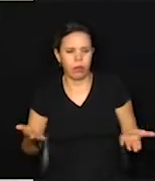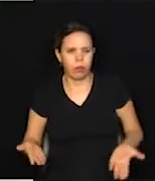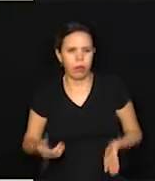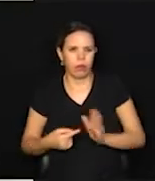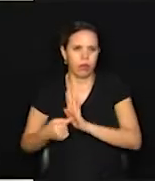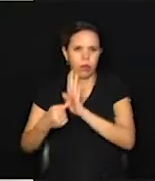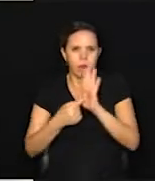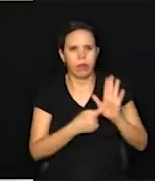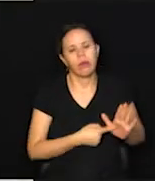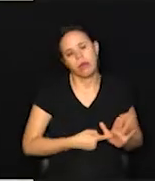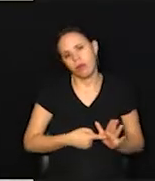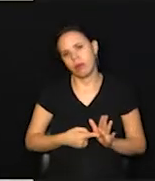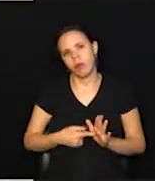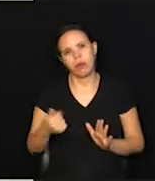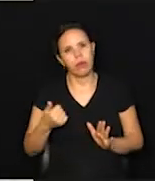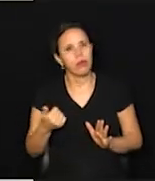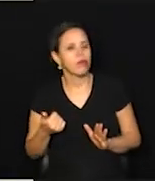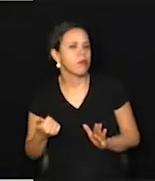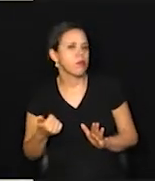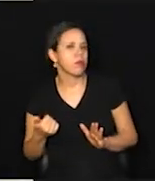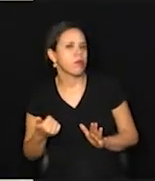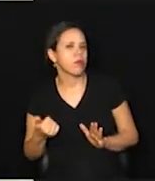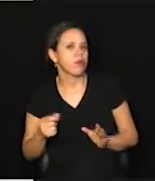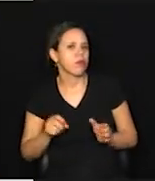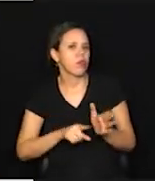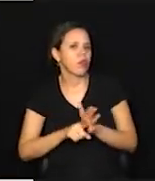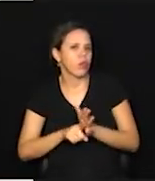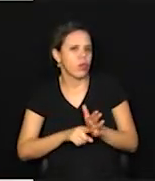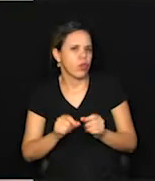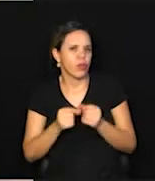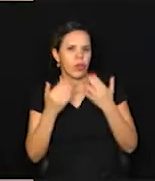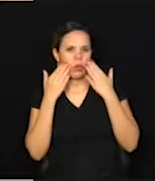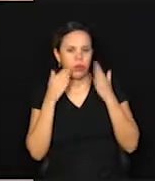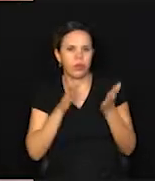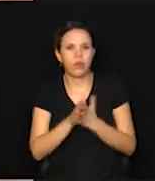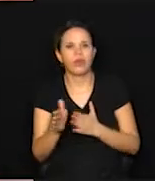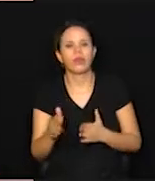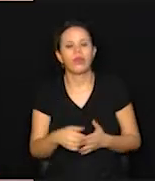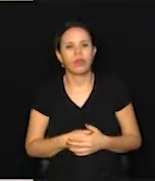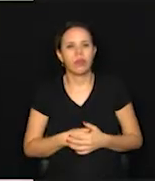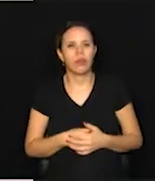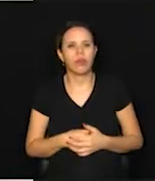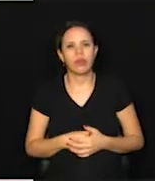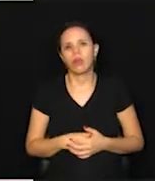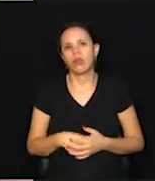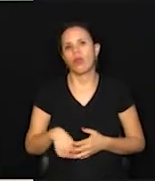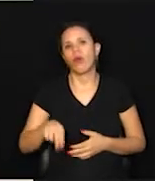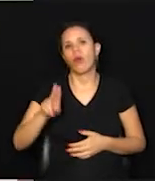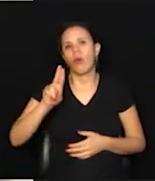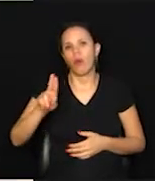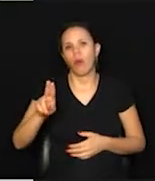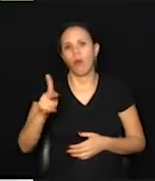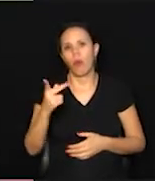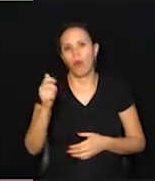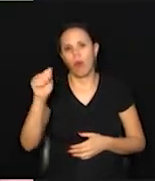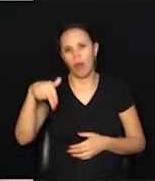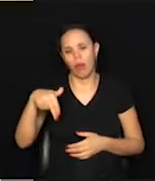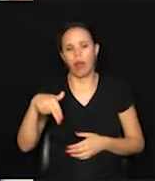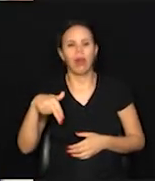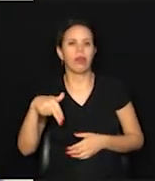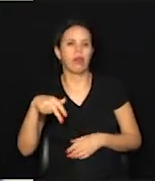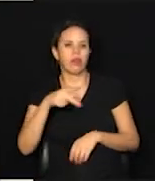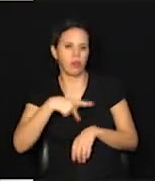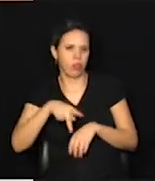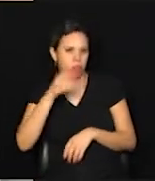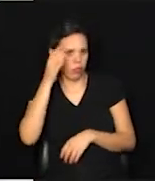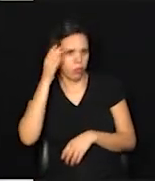apresentados nas primeiras sínteses feitas lá, publicações feitas a partir da situação de Wuhan, né, na China, a letalidade era inclusive